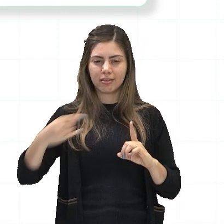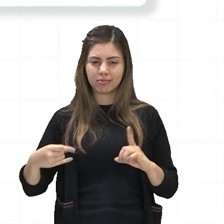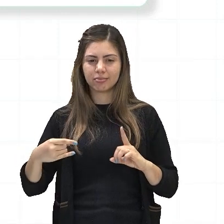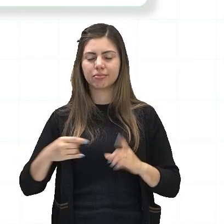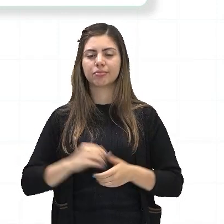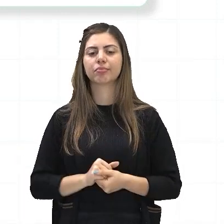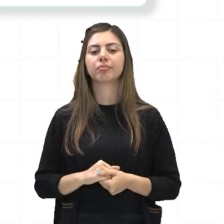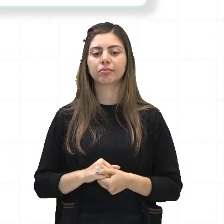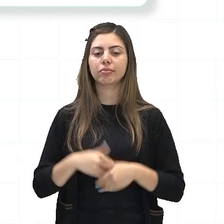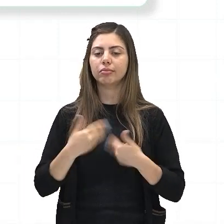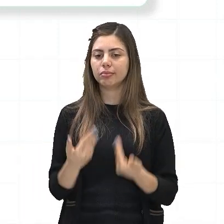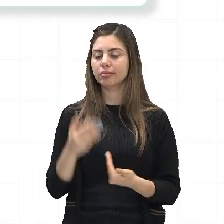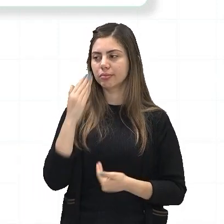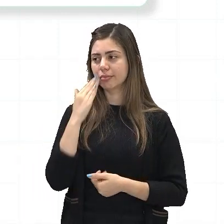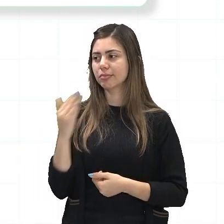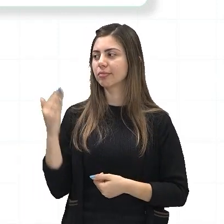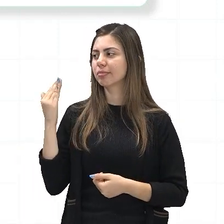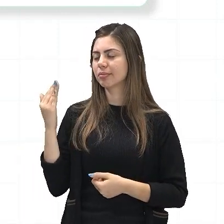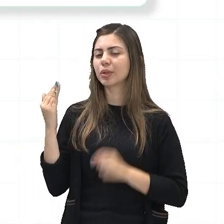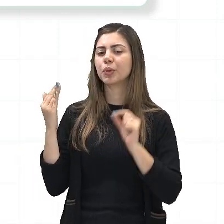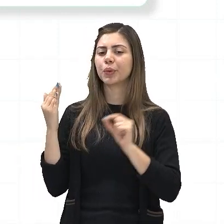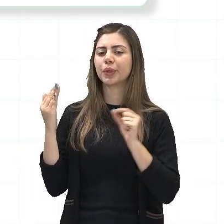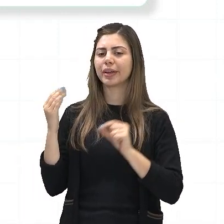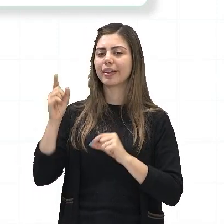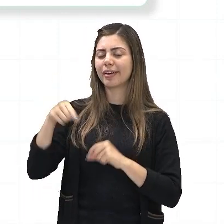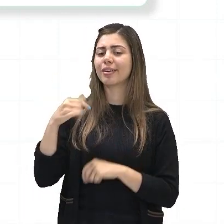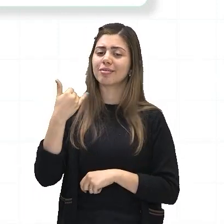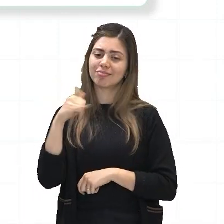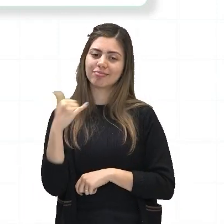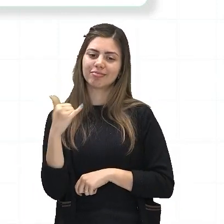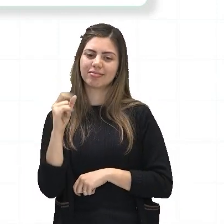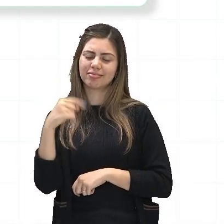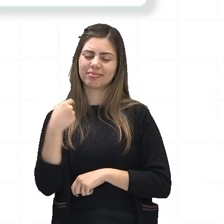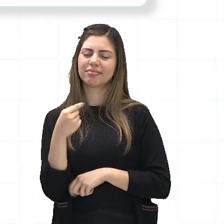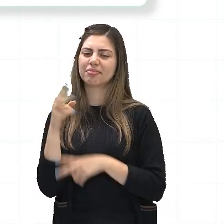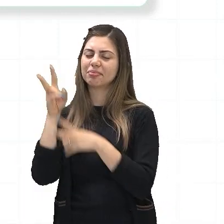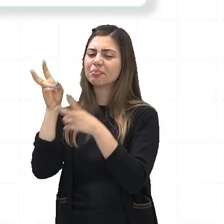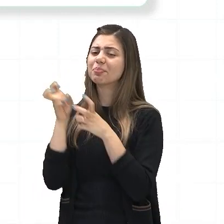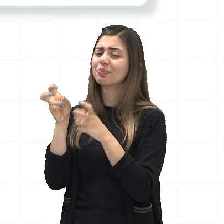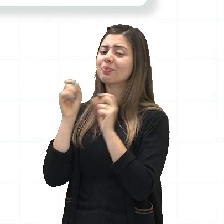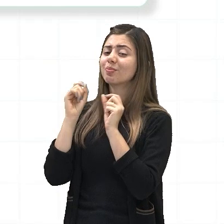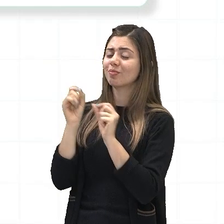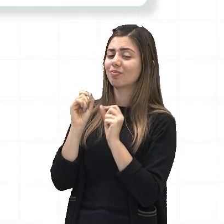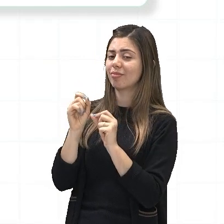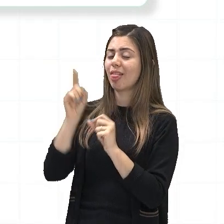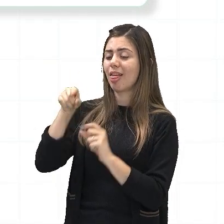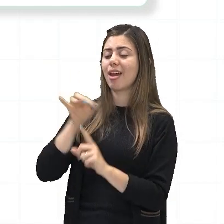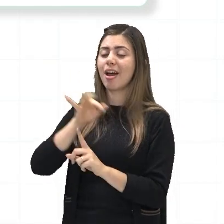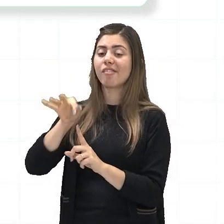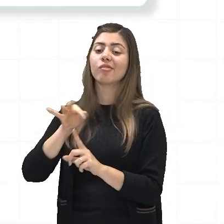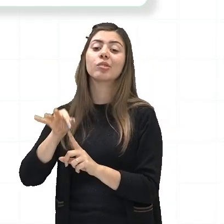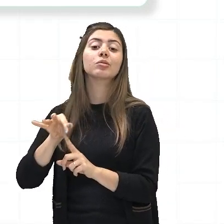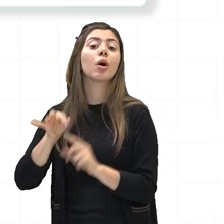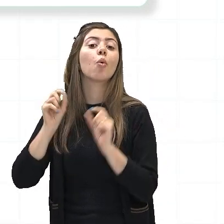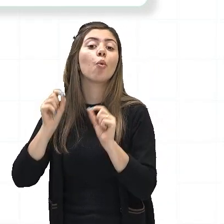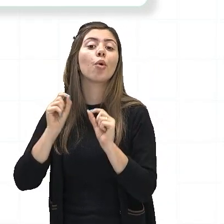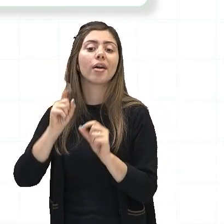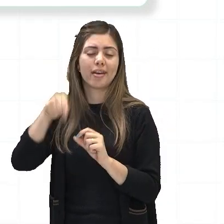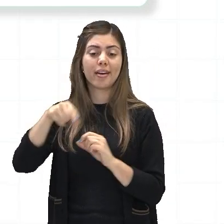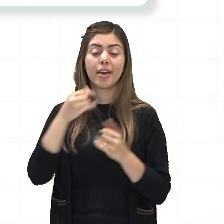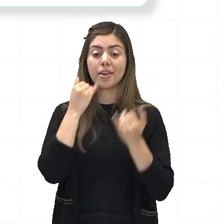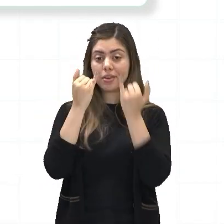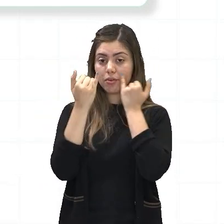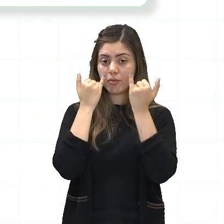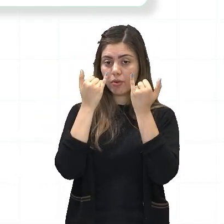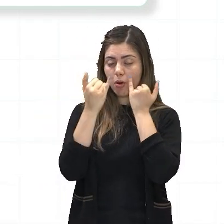temos um aparelho celular, né, que como a gente já observou, ó, ele está relacionado ali, a sua função é guardar informações,